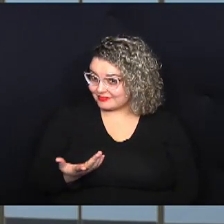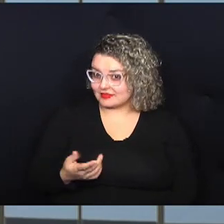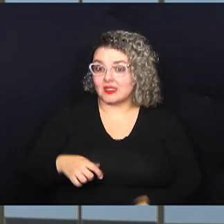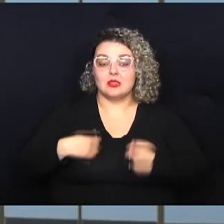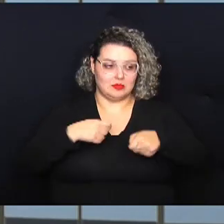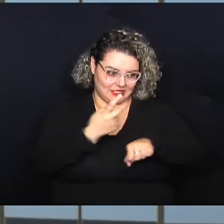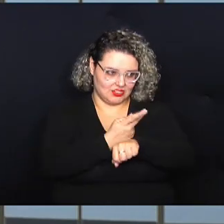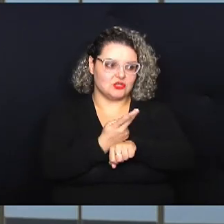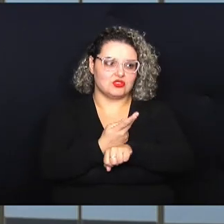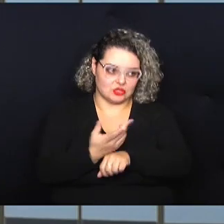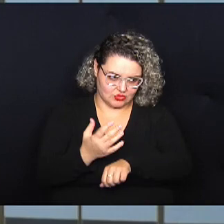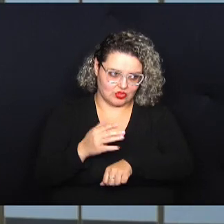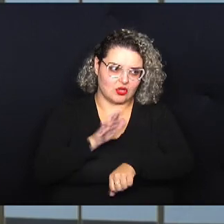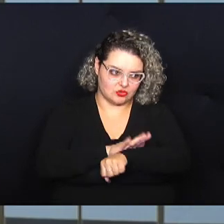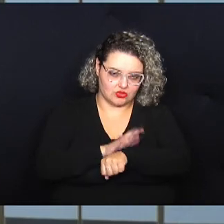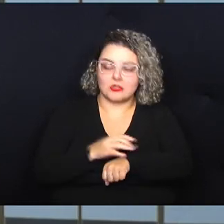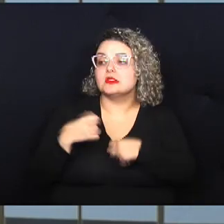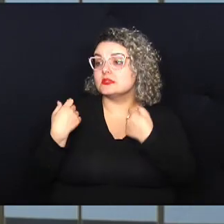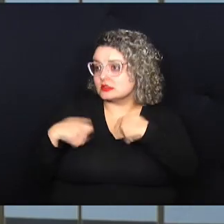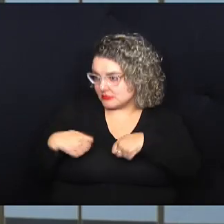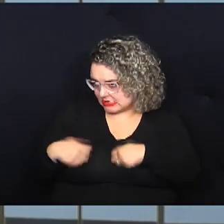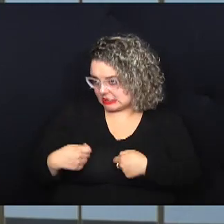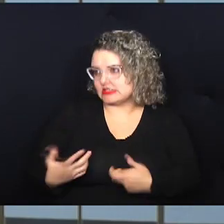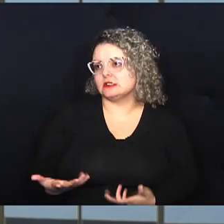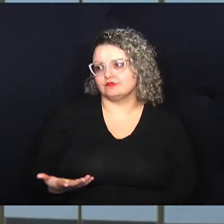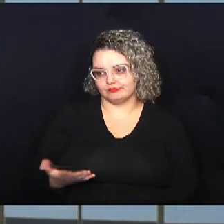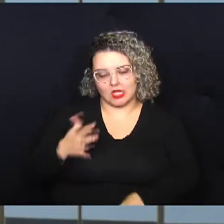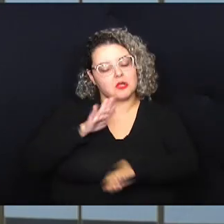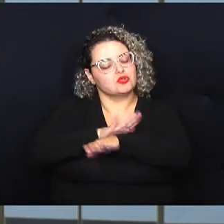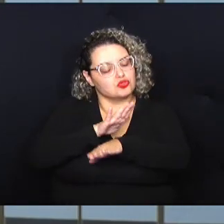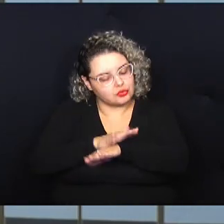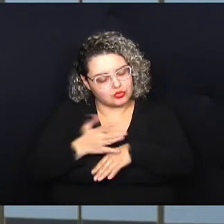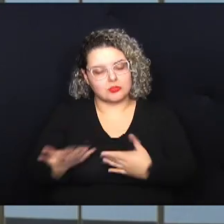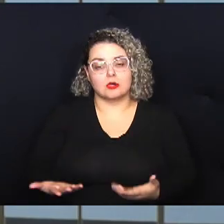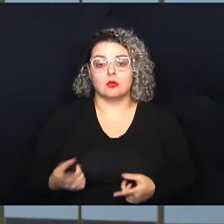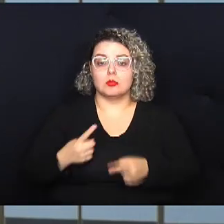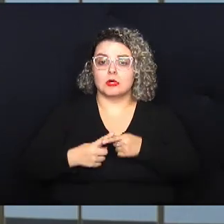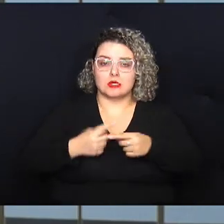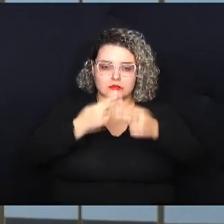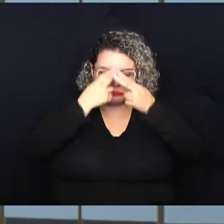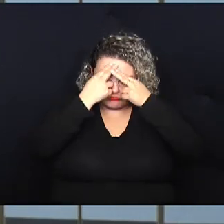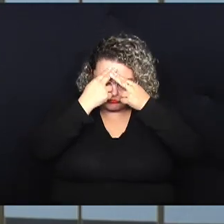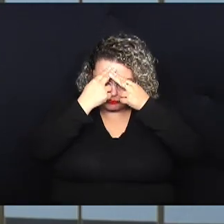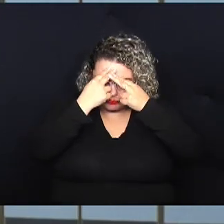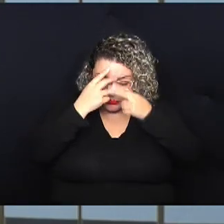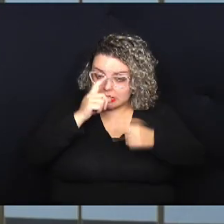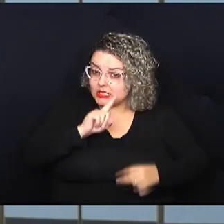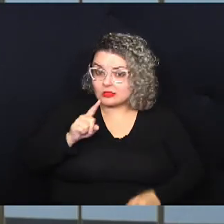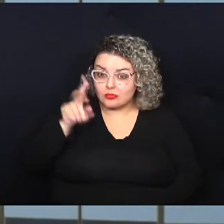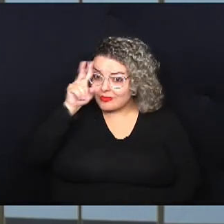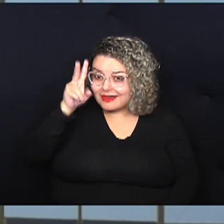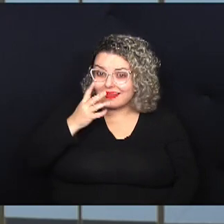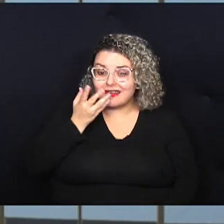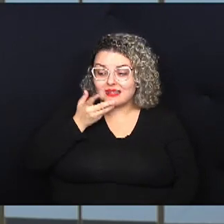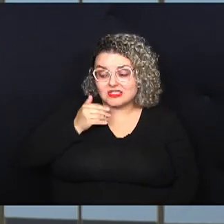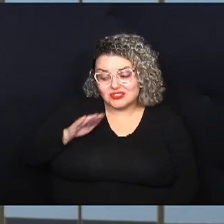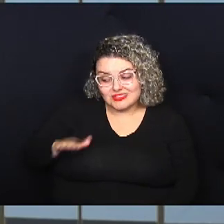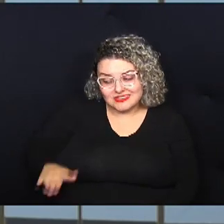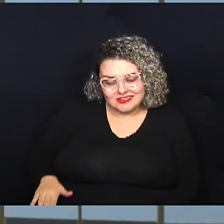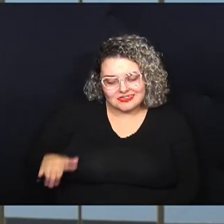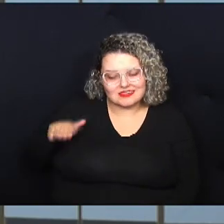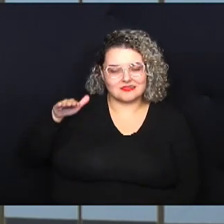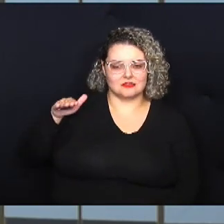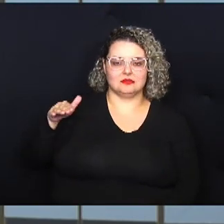Precisa buscar ajuda, precisa. Porque muitas vezes a pessoa tem traumas que nem mesmo ela lembra, é trauma de criança, é coisa